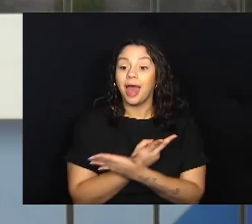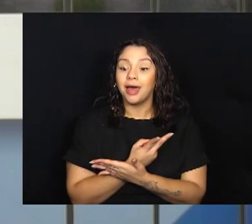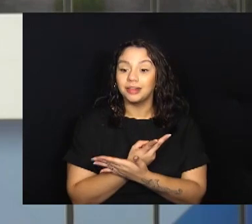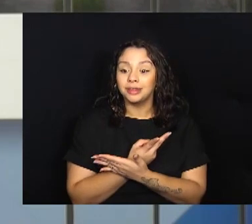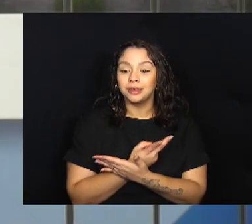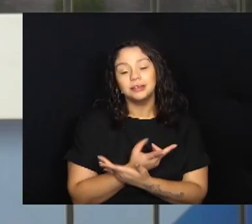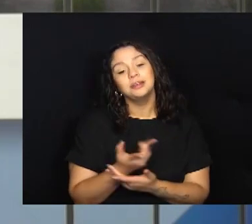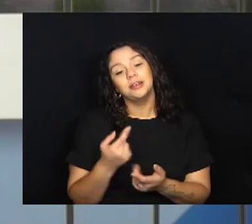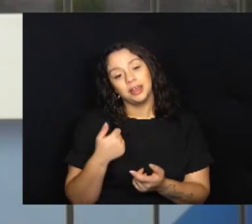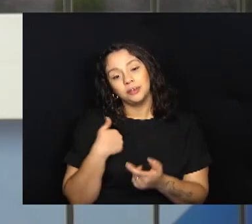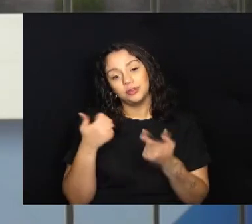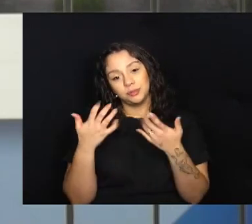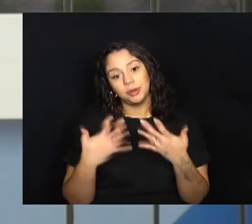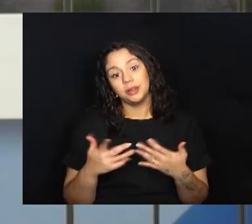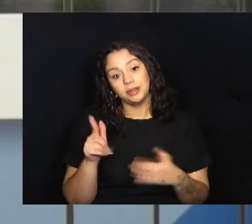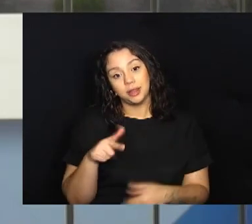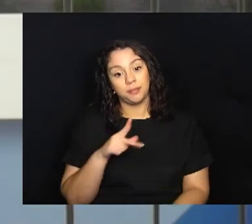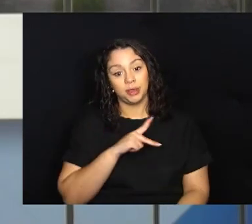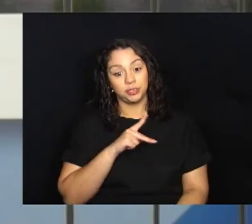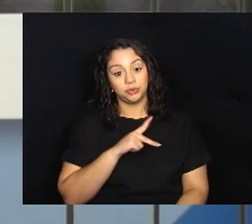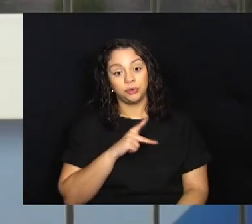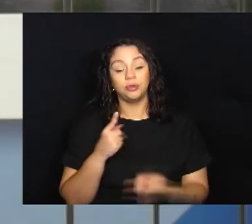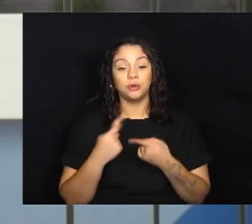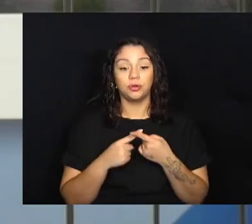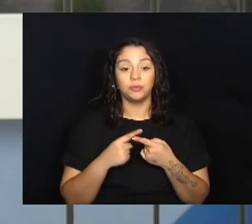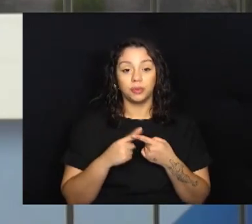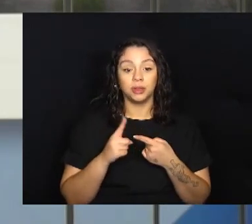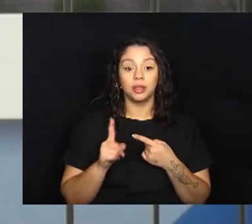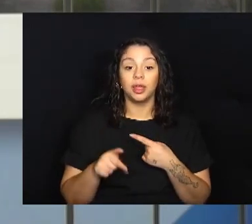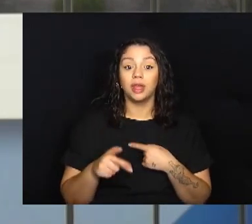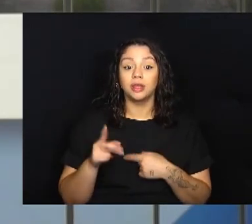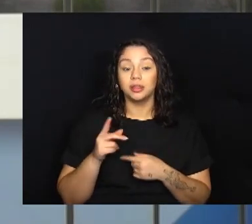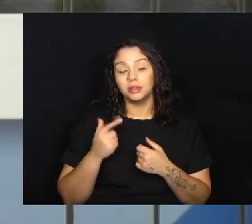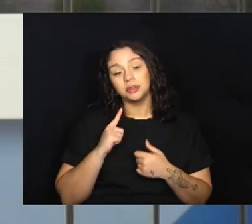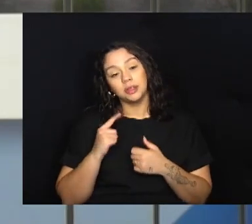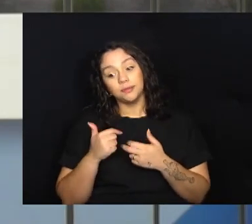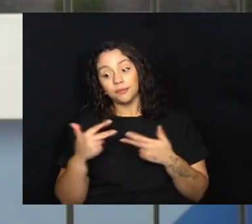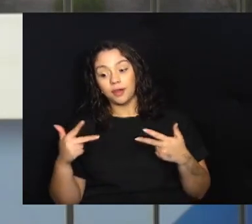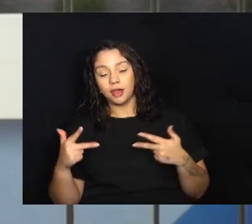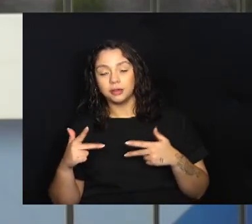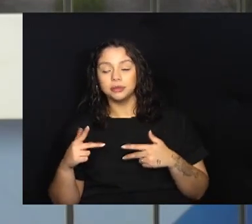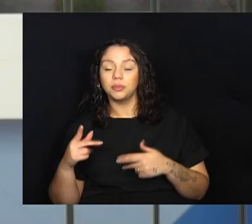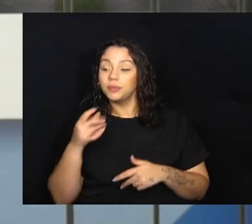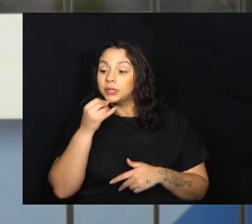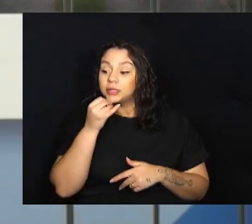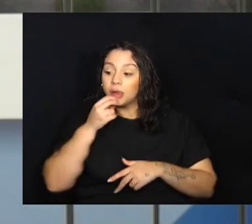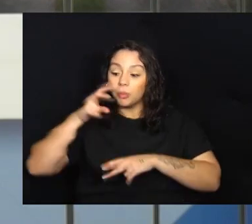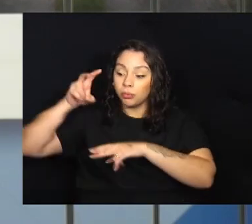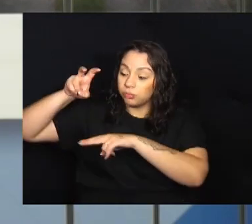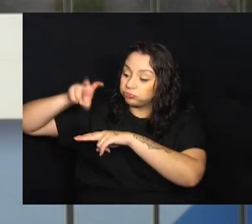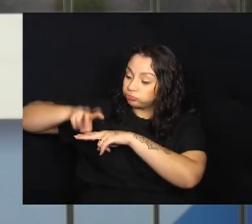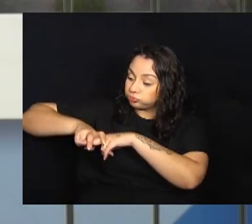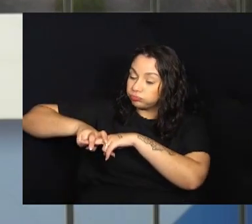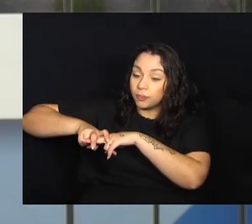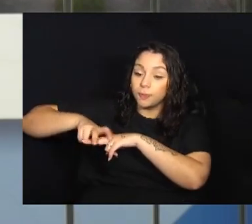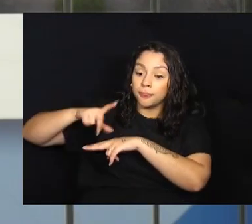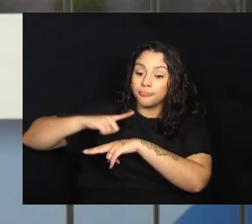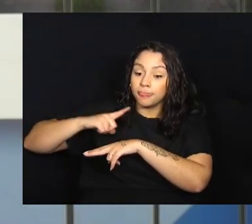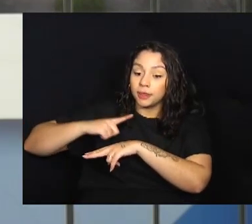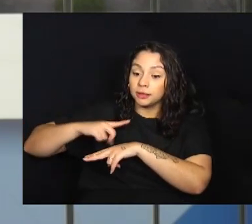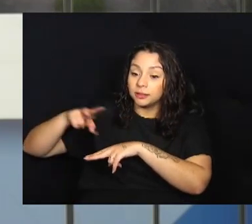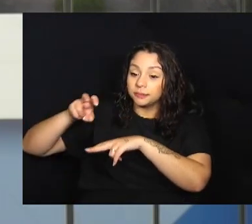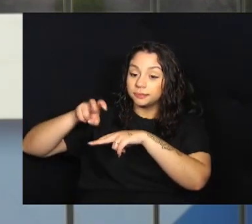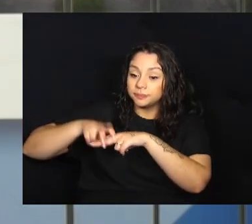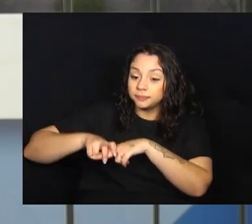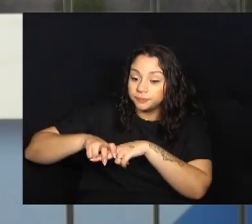lógico que eu estou falando isso uma coisa particular, mas isso, assim, tem uma série de questões, de um acesso, a pessoa poder sentar, a pessoa que está no atendimento ter o direito